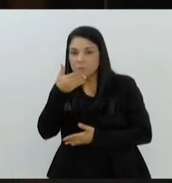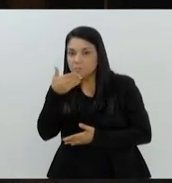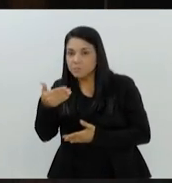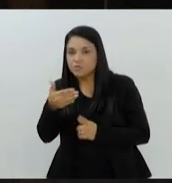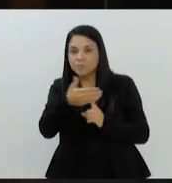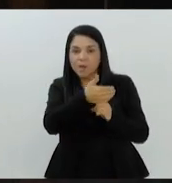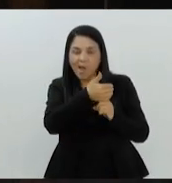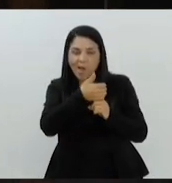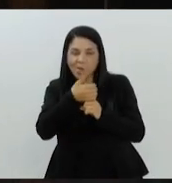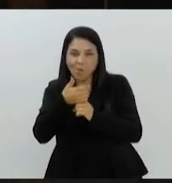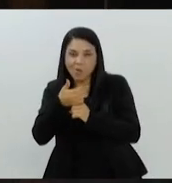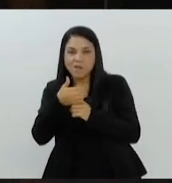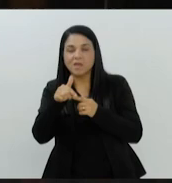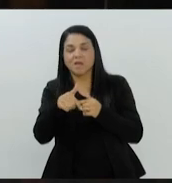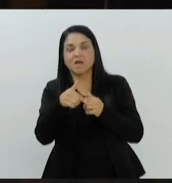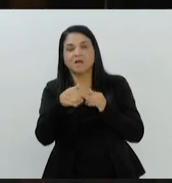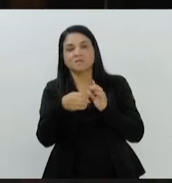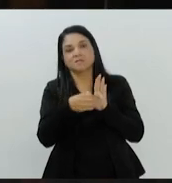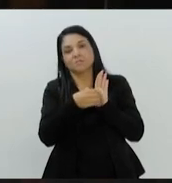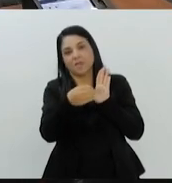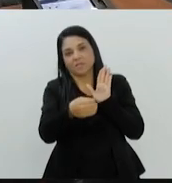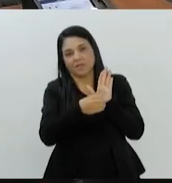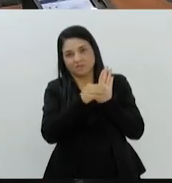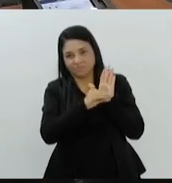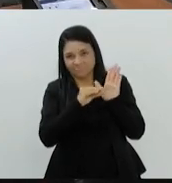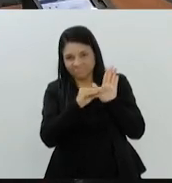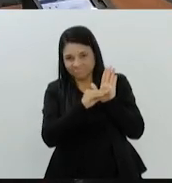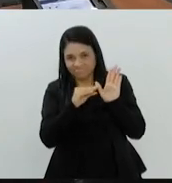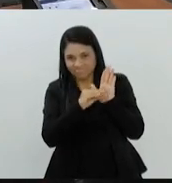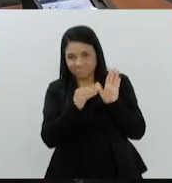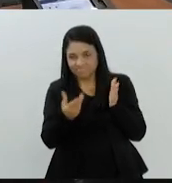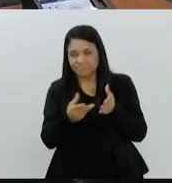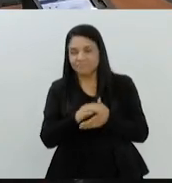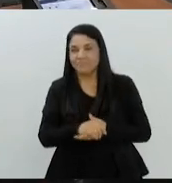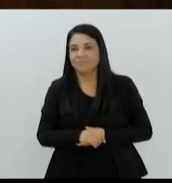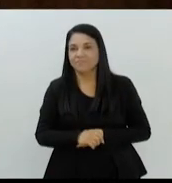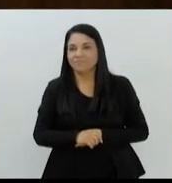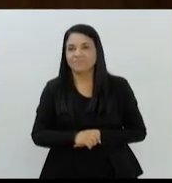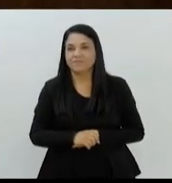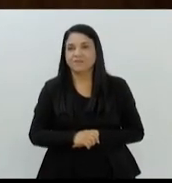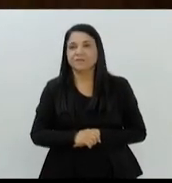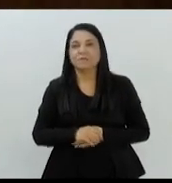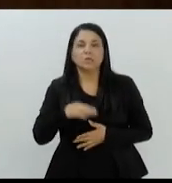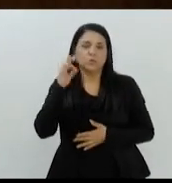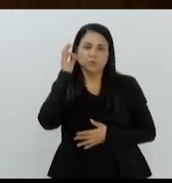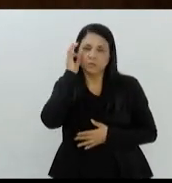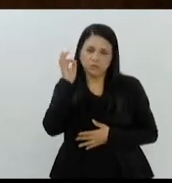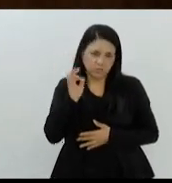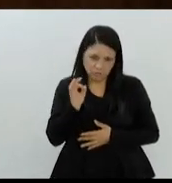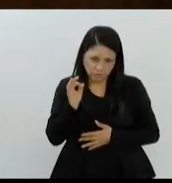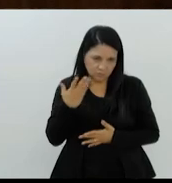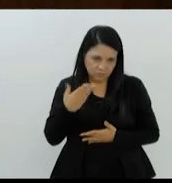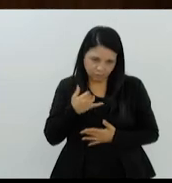as emendas e republique. O Marquinhos, que me perdoe, mas não entendi nada, mas tudo bem, isso acontece.